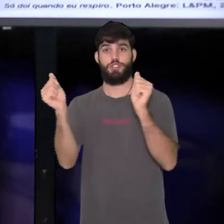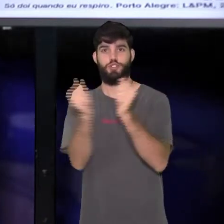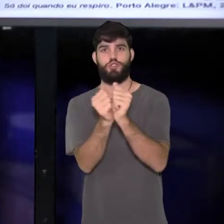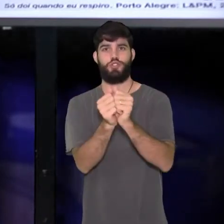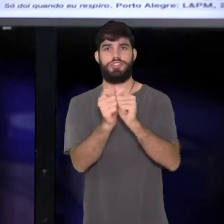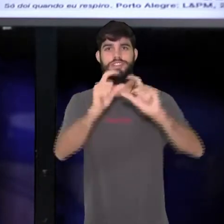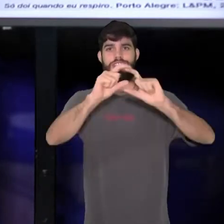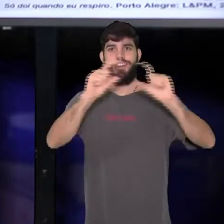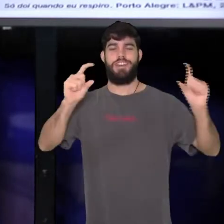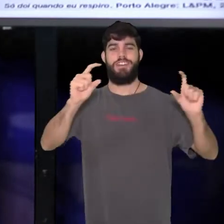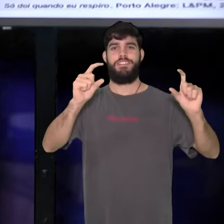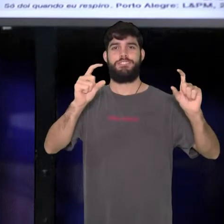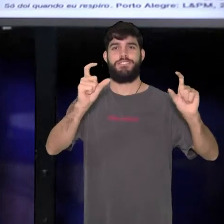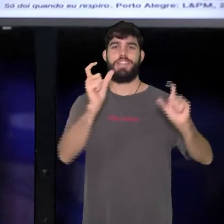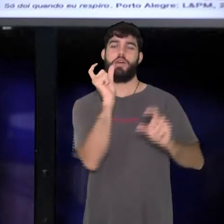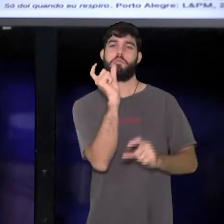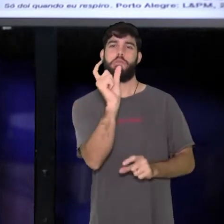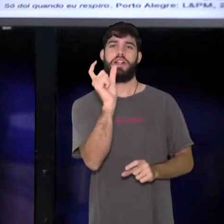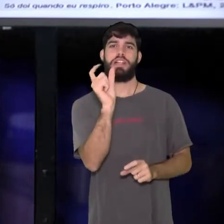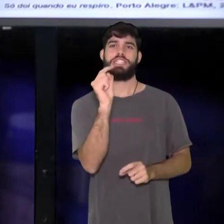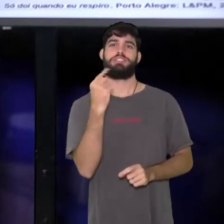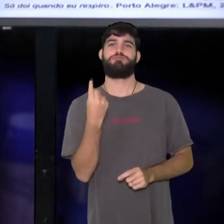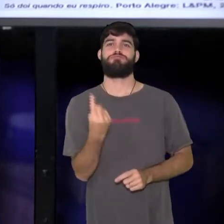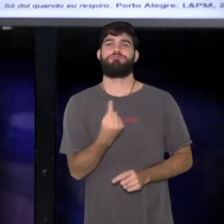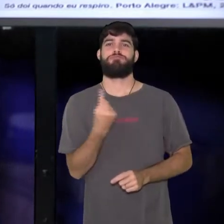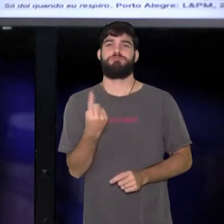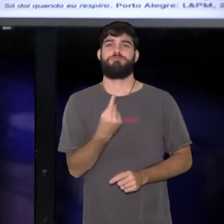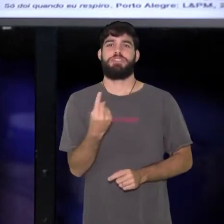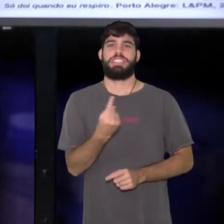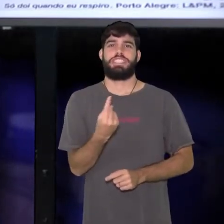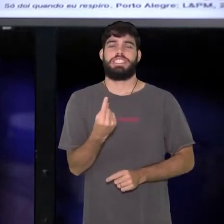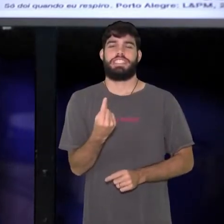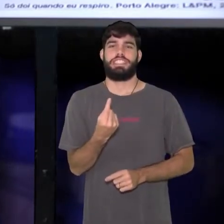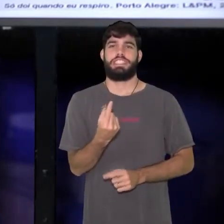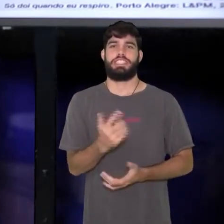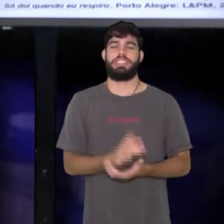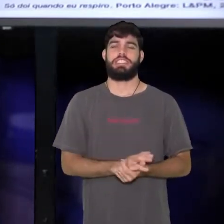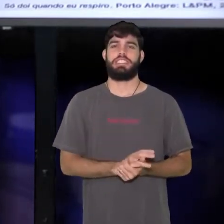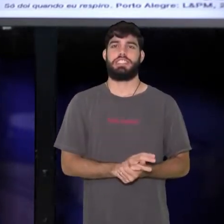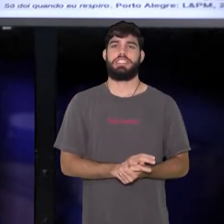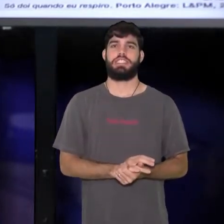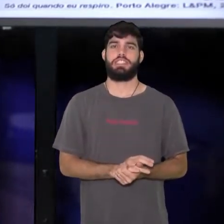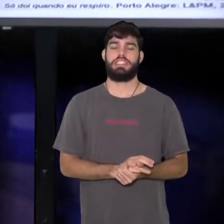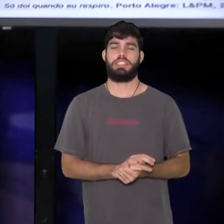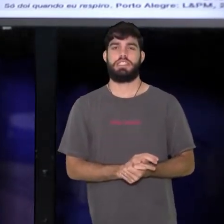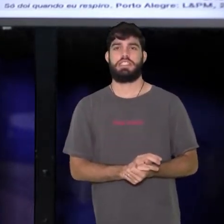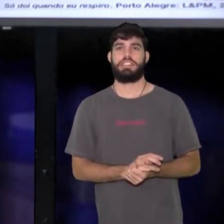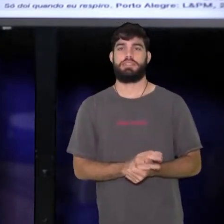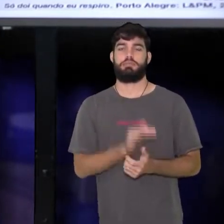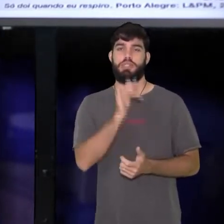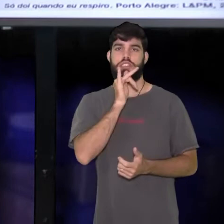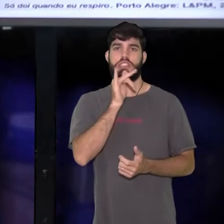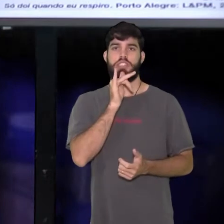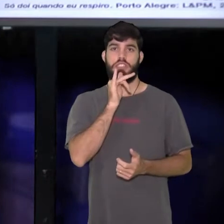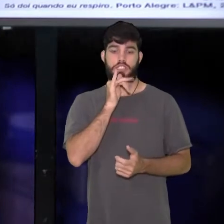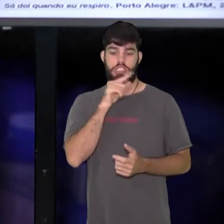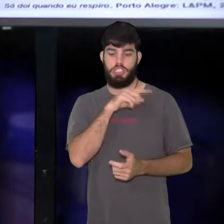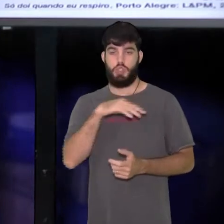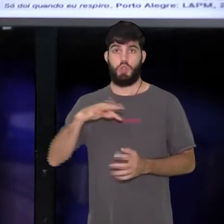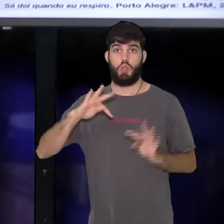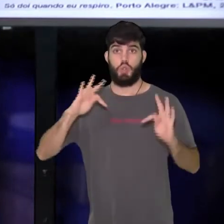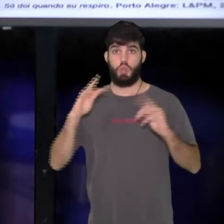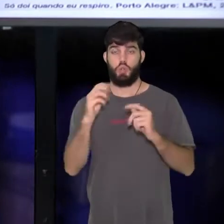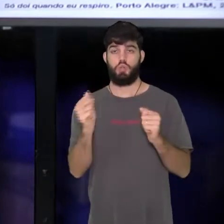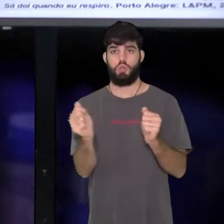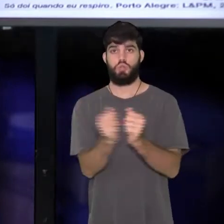Isso reforça, esse elemento verbal reforça a ideia de que eles estão juntos, aliás, ocupando o